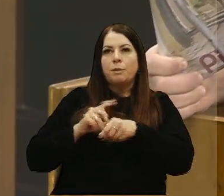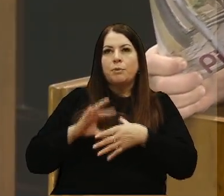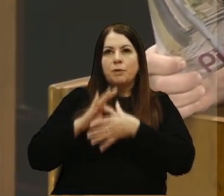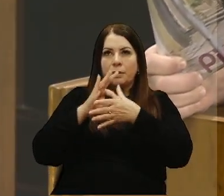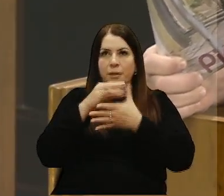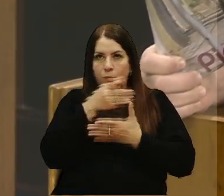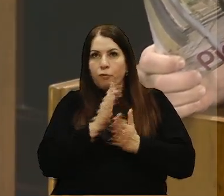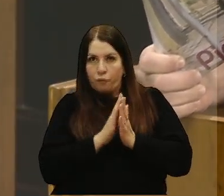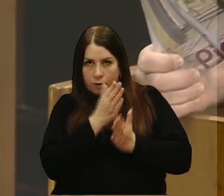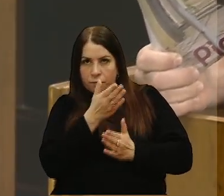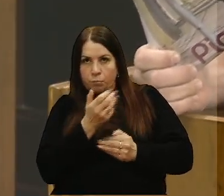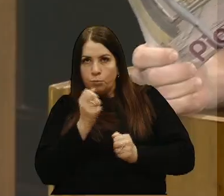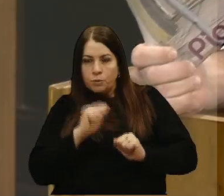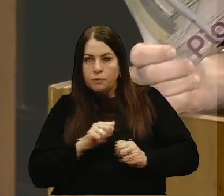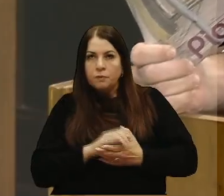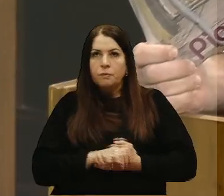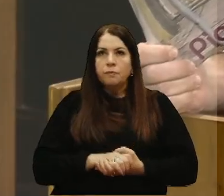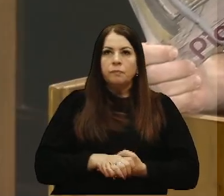líder, por favor, se possível.